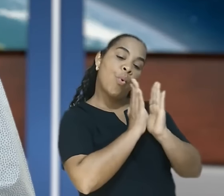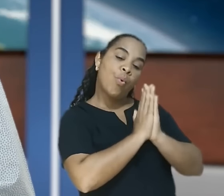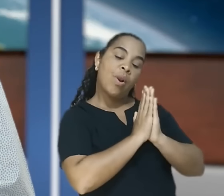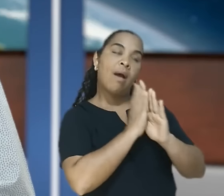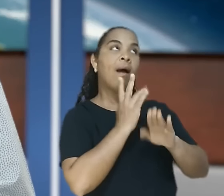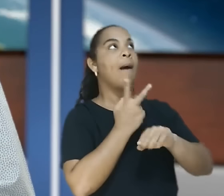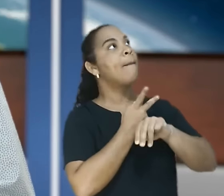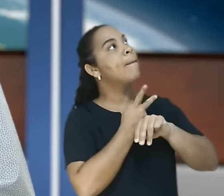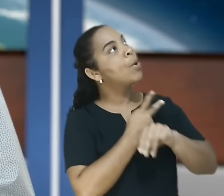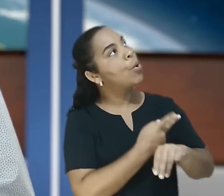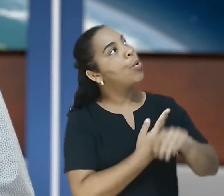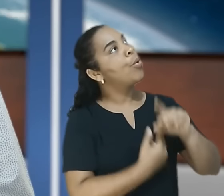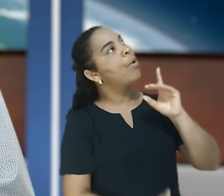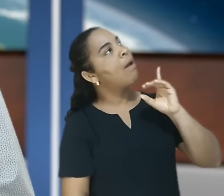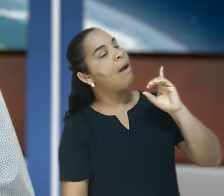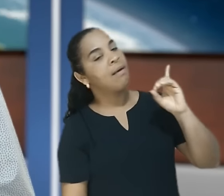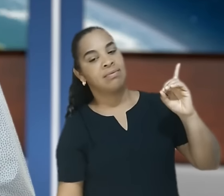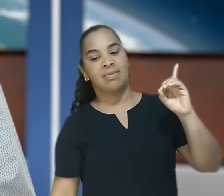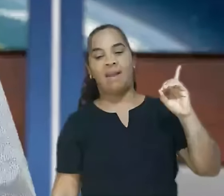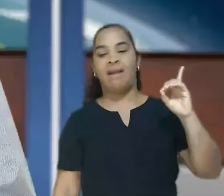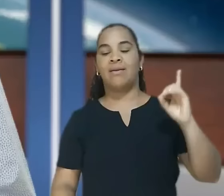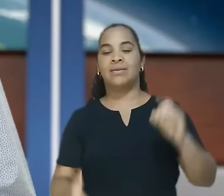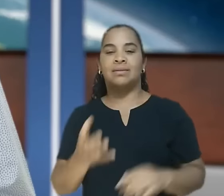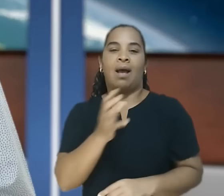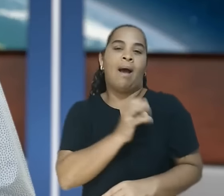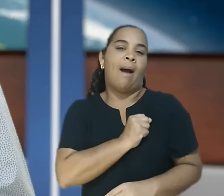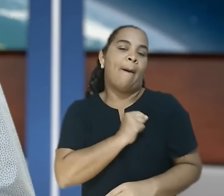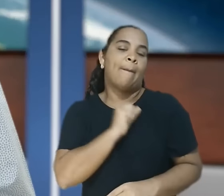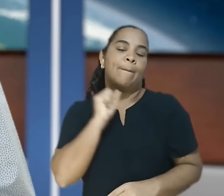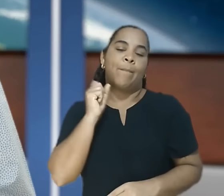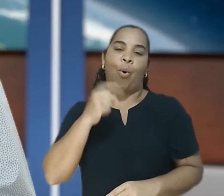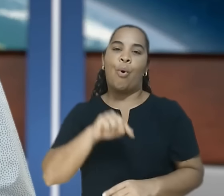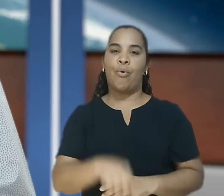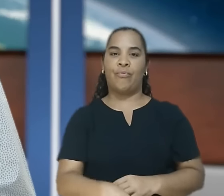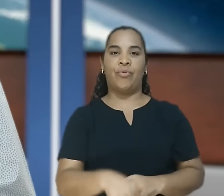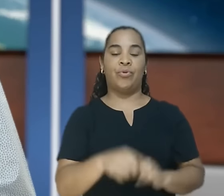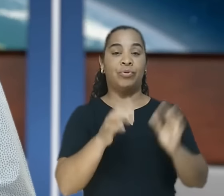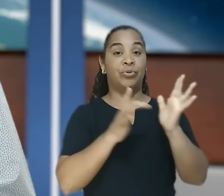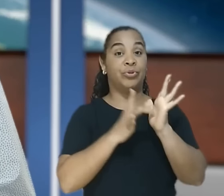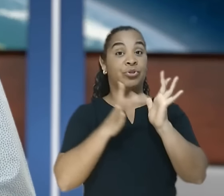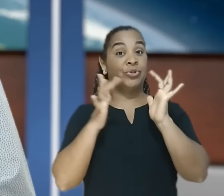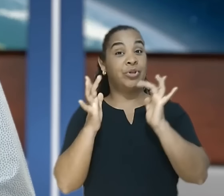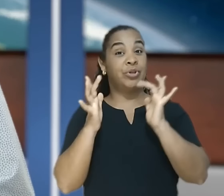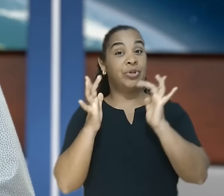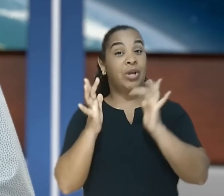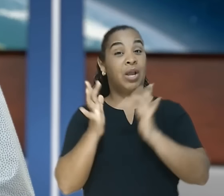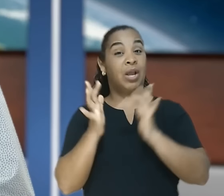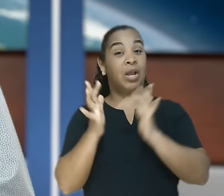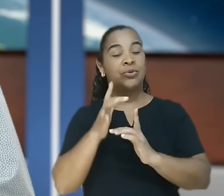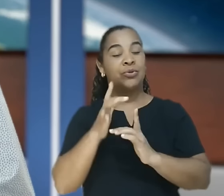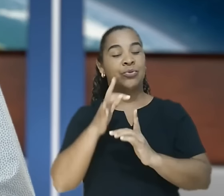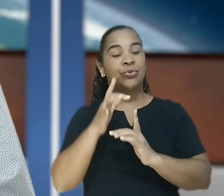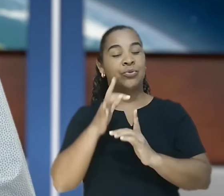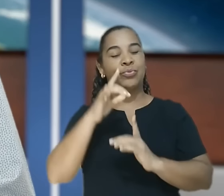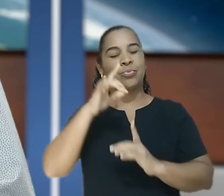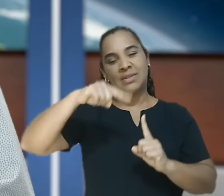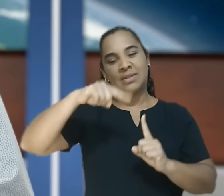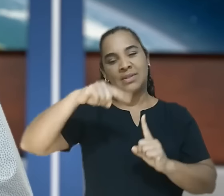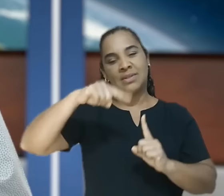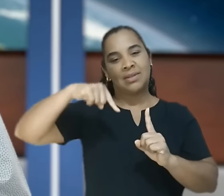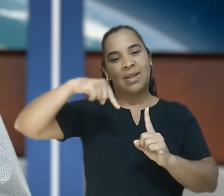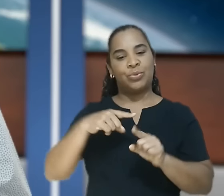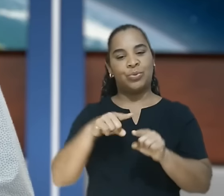A fonte Exaurível De amor A buscar Jesus O intermediário O santo E abençoado Para que